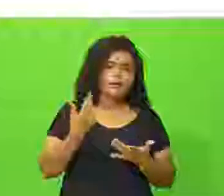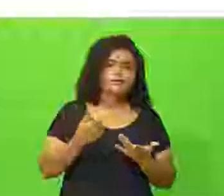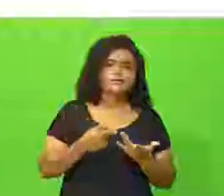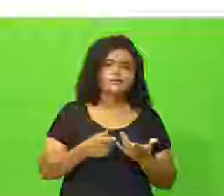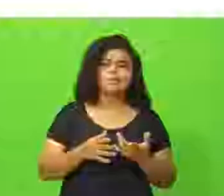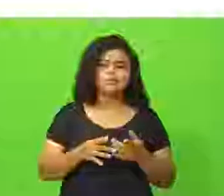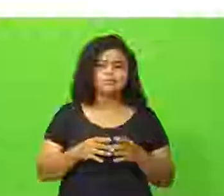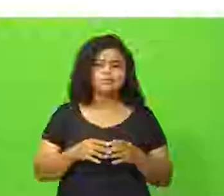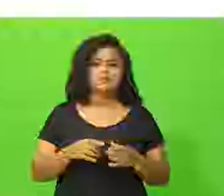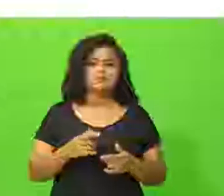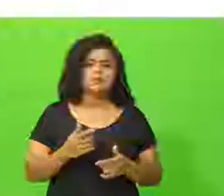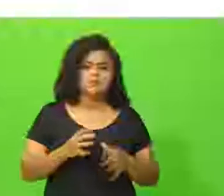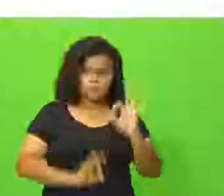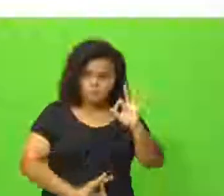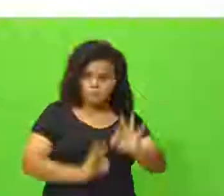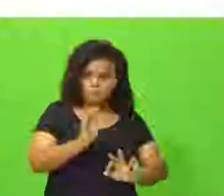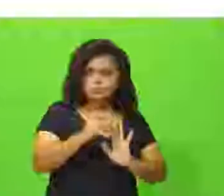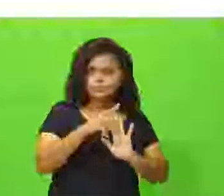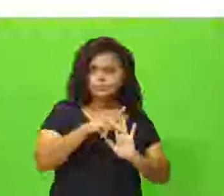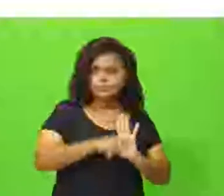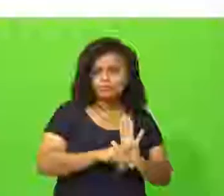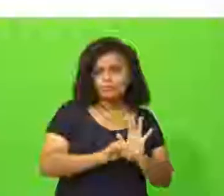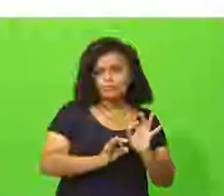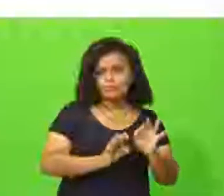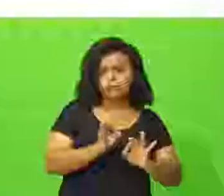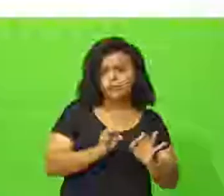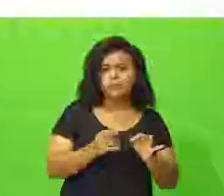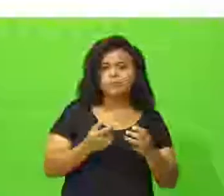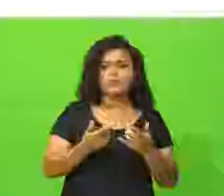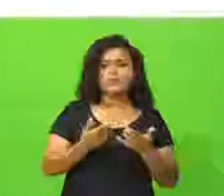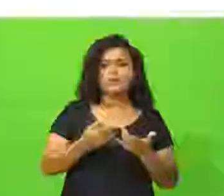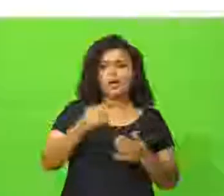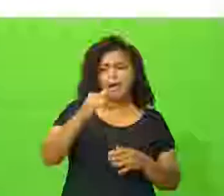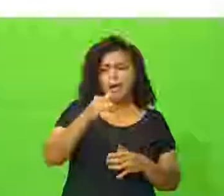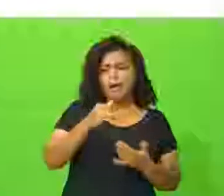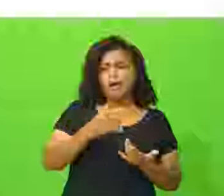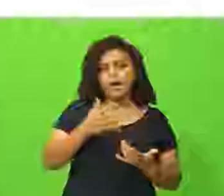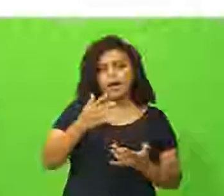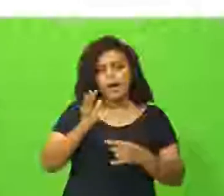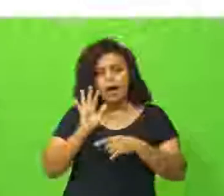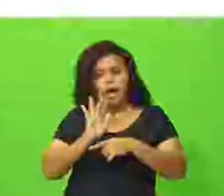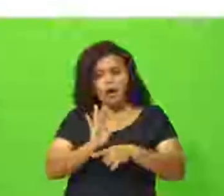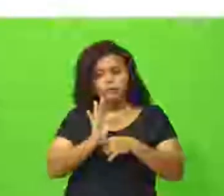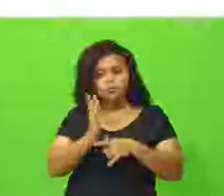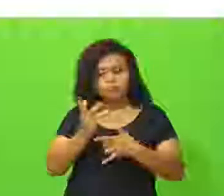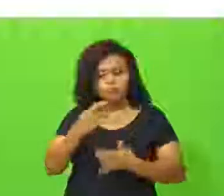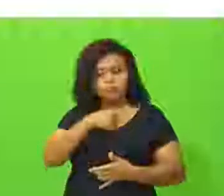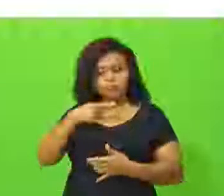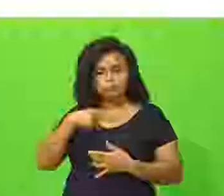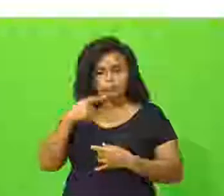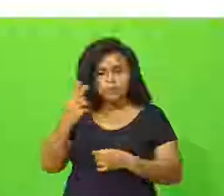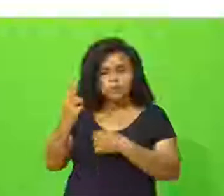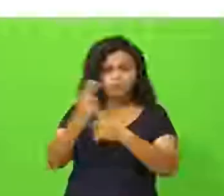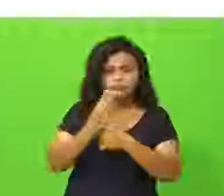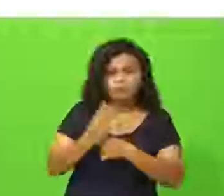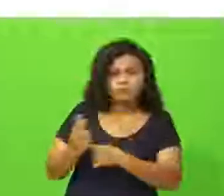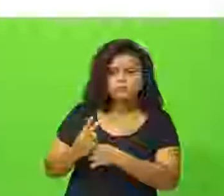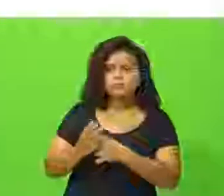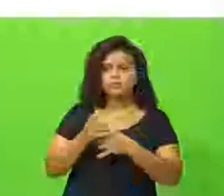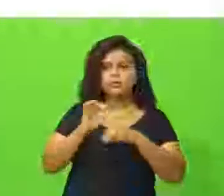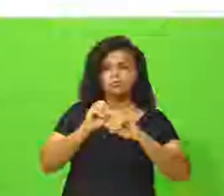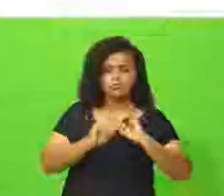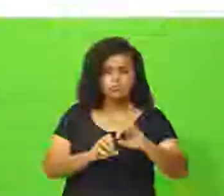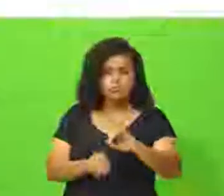campanhas ligadas à prevenção da saúde. Mas, é claro, pessoal, isso aconteceu de uma forma